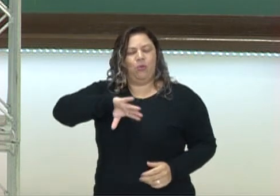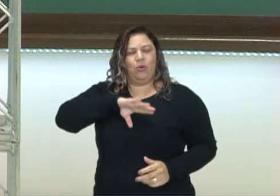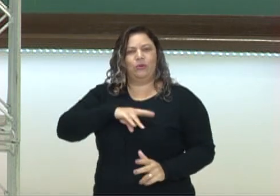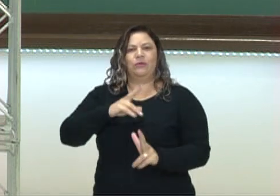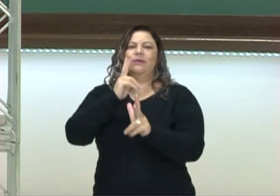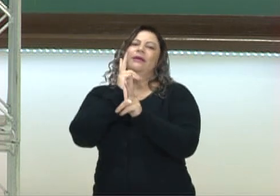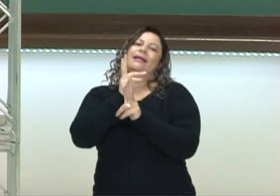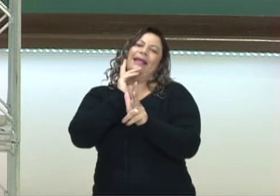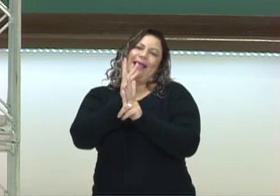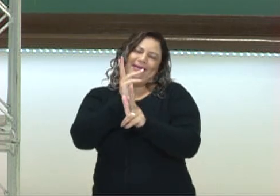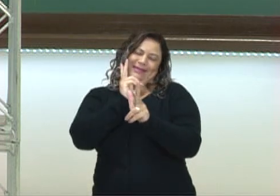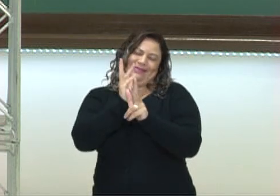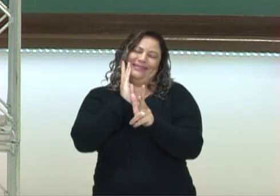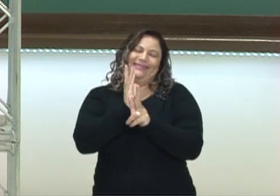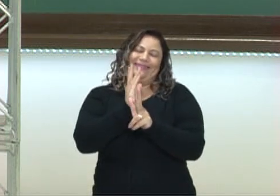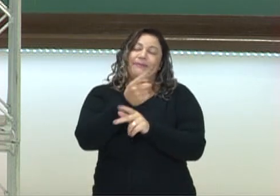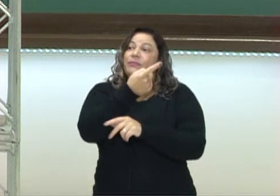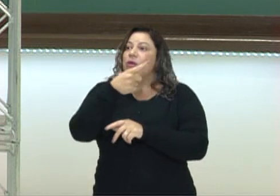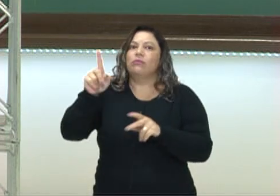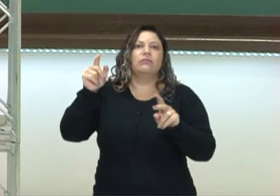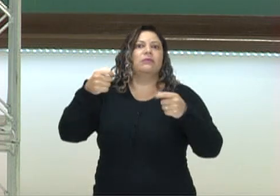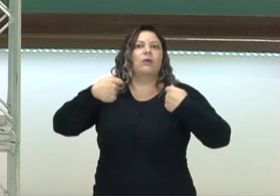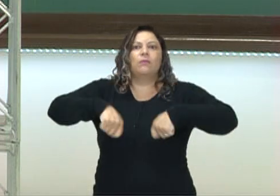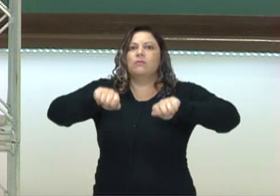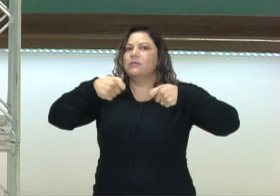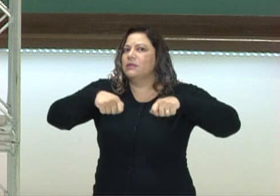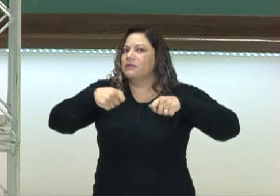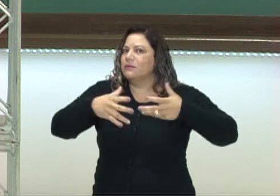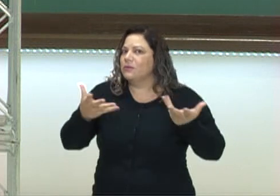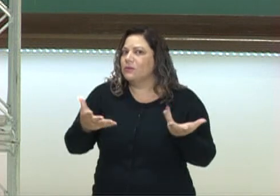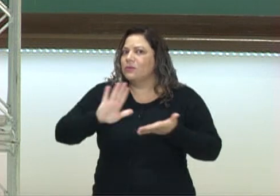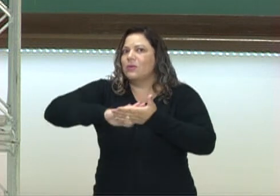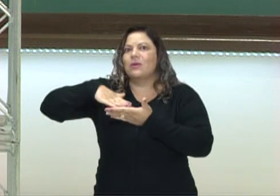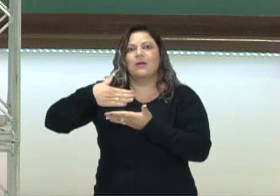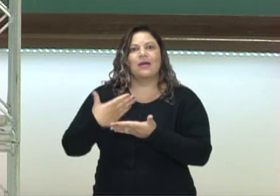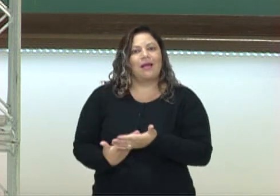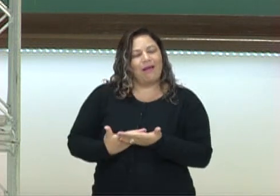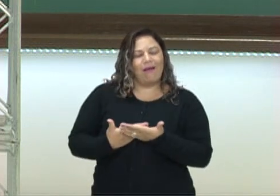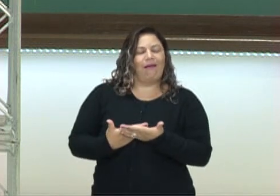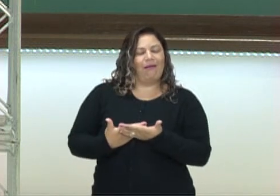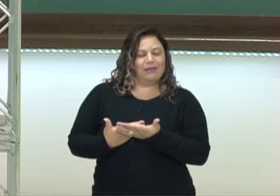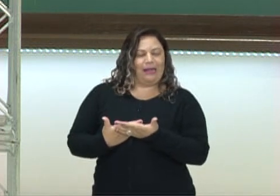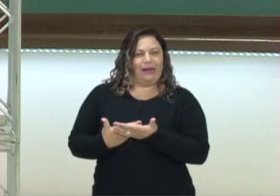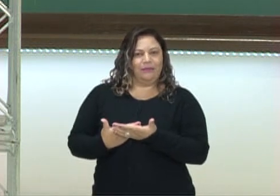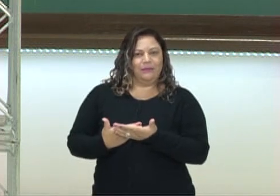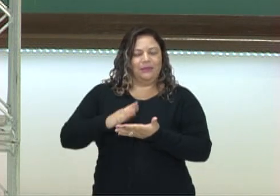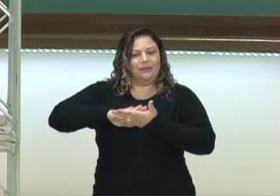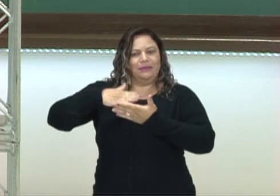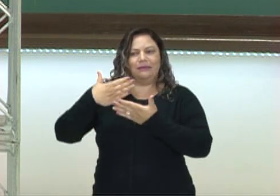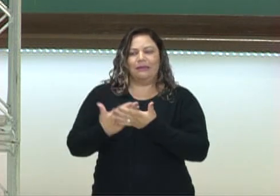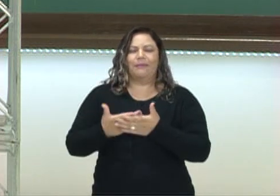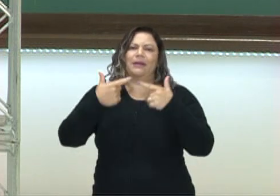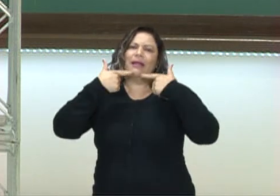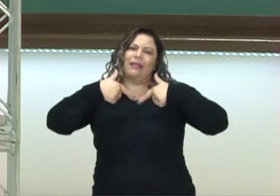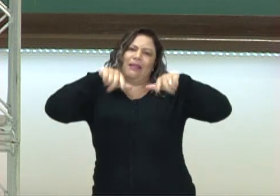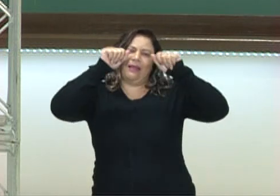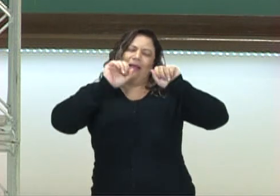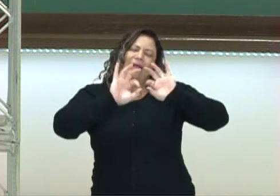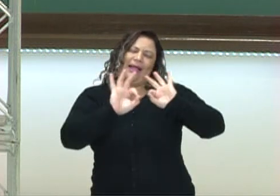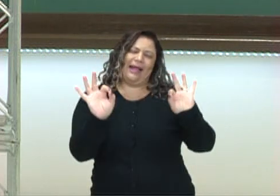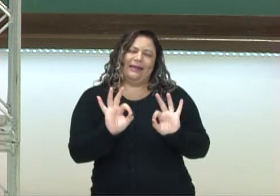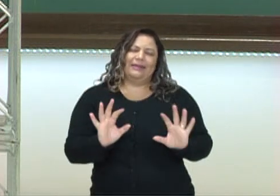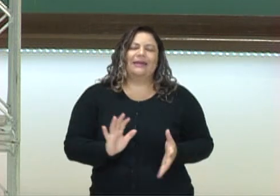Então, não foi necessário os intérpretes participarem, interpretar a linguagem, né? Também verificamos como